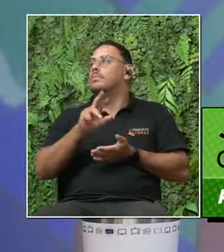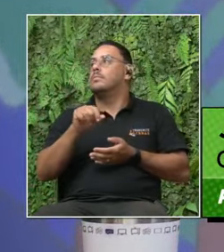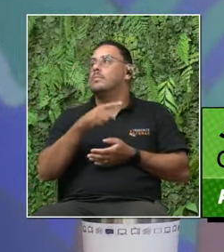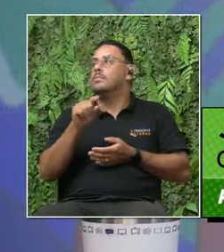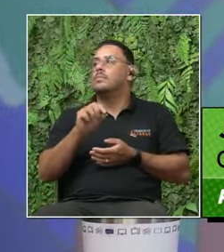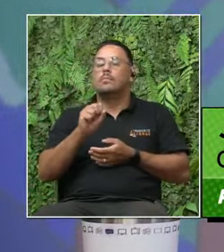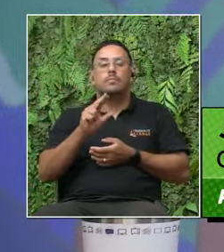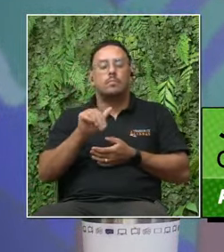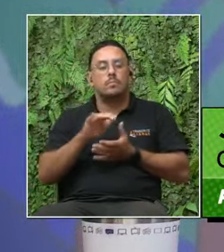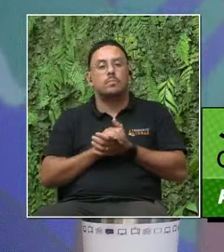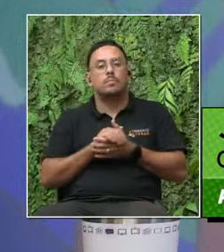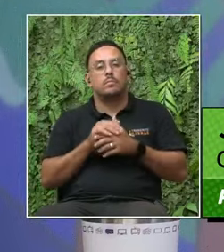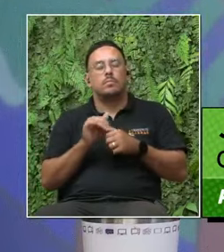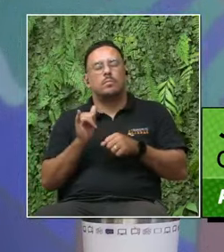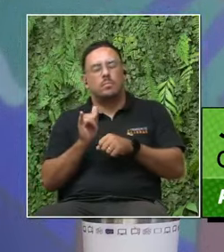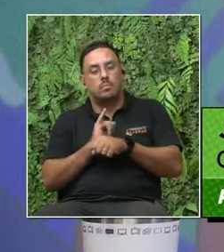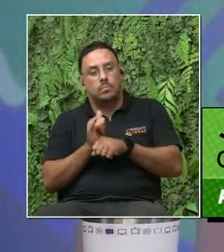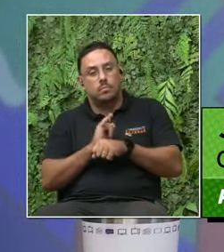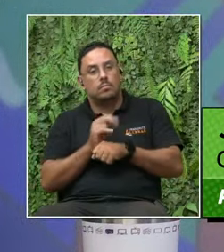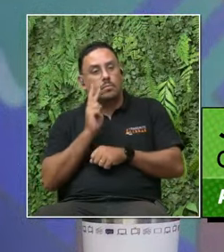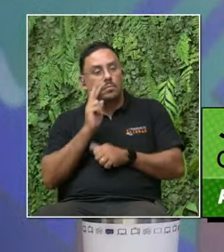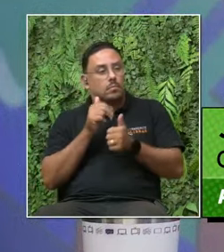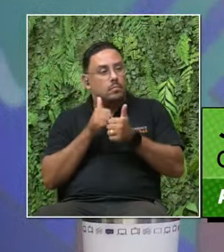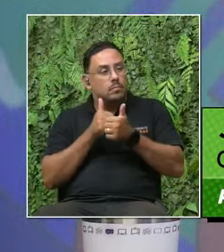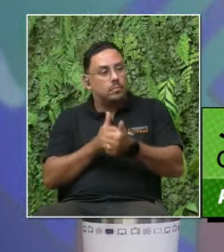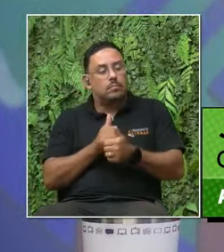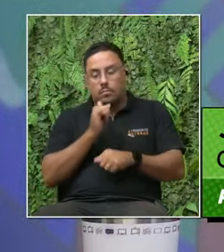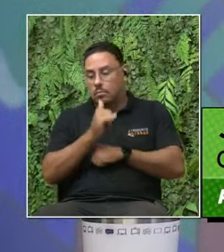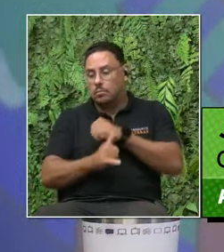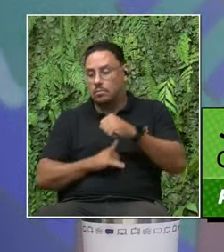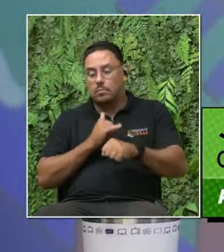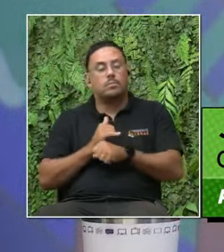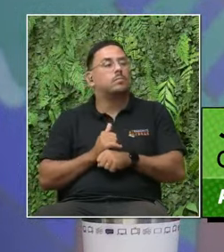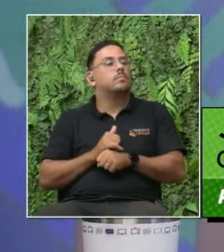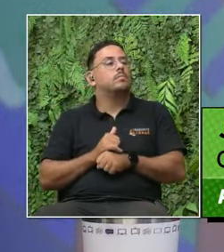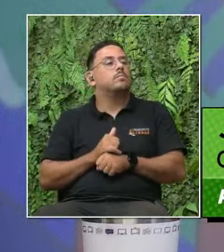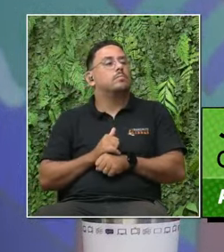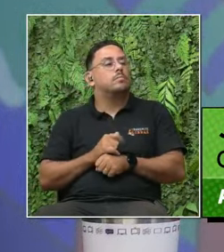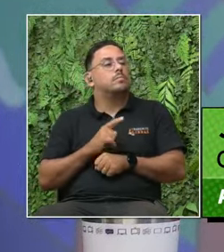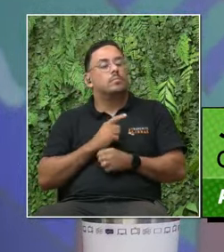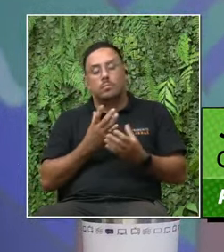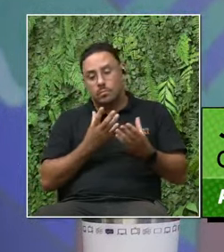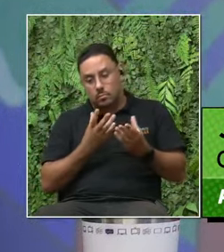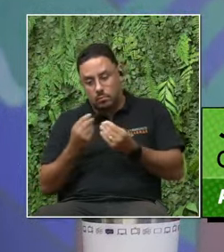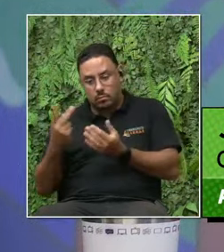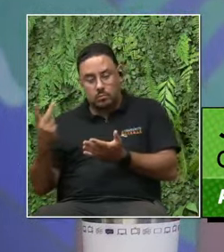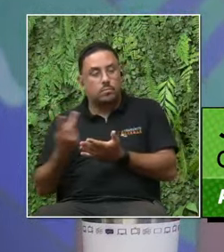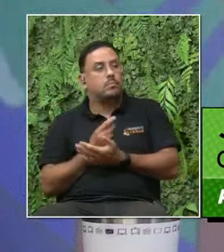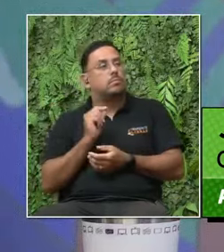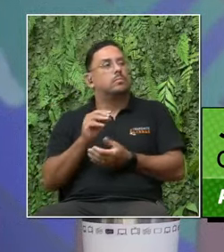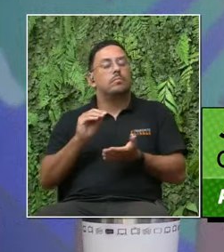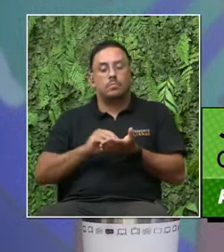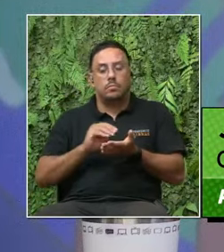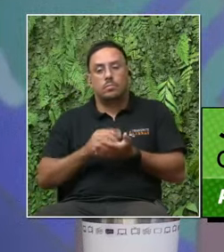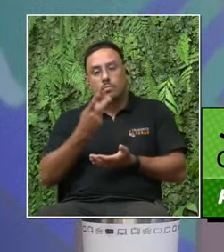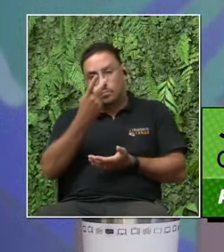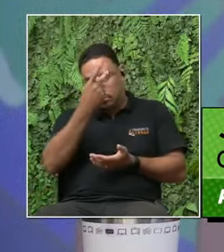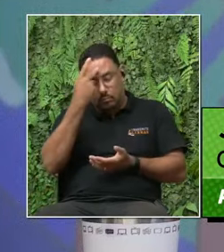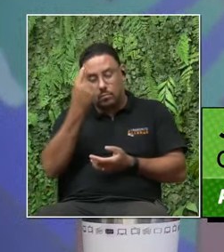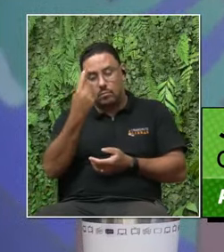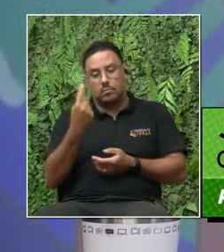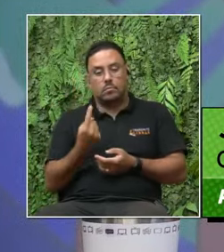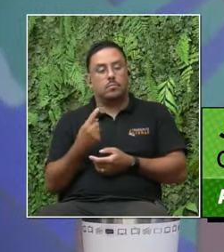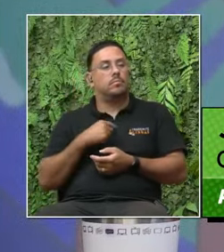bacana out acompanhando pela internet velho vamos embora É o seguinte tem muita coisa ainda tá faltando um componente nessa discussão